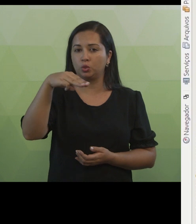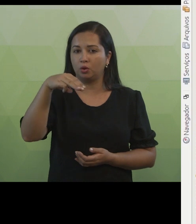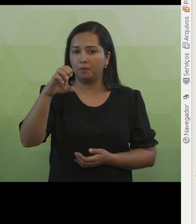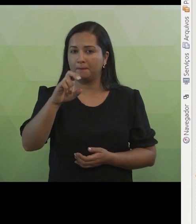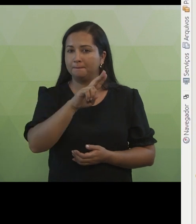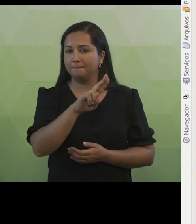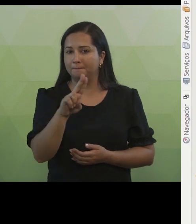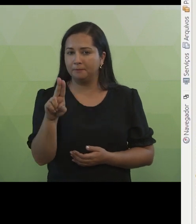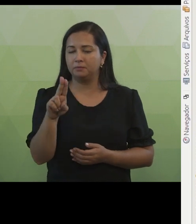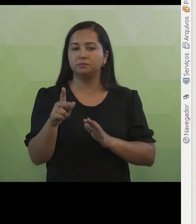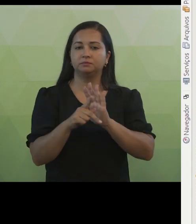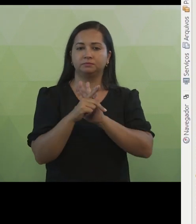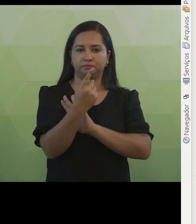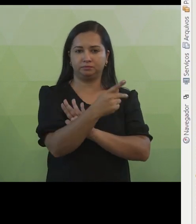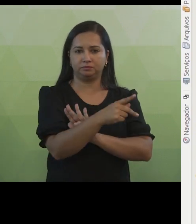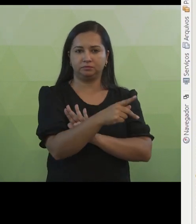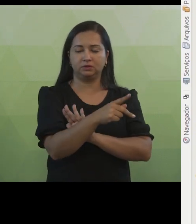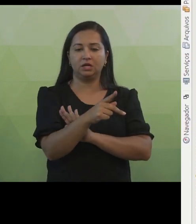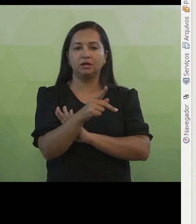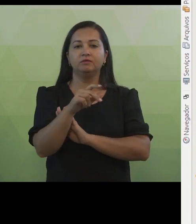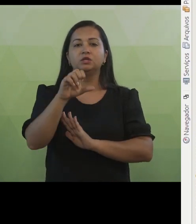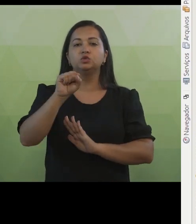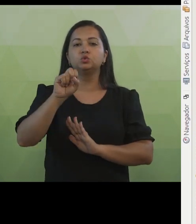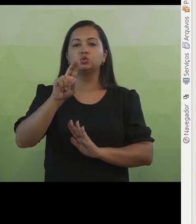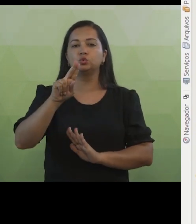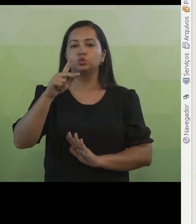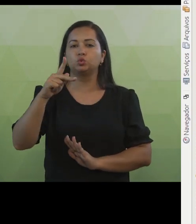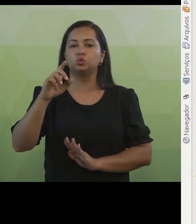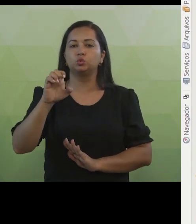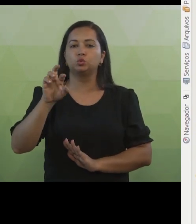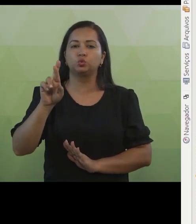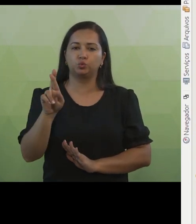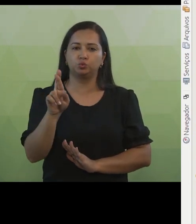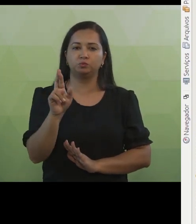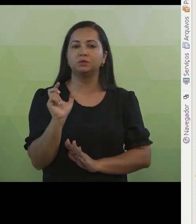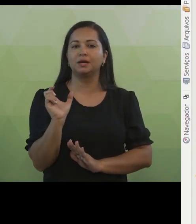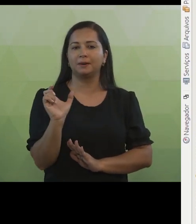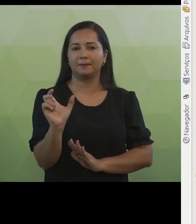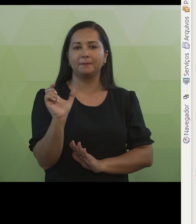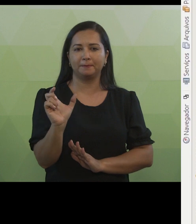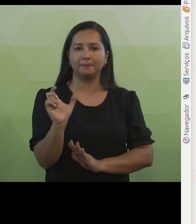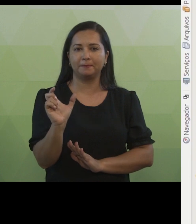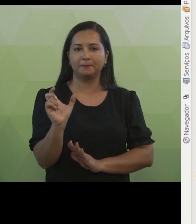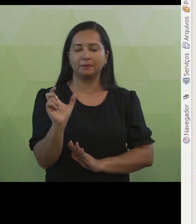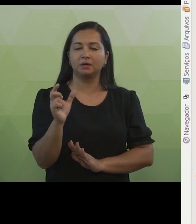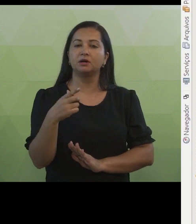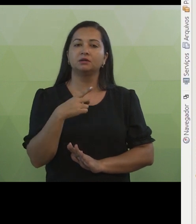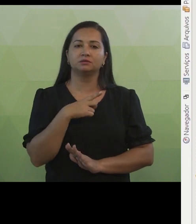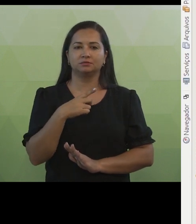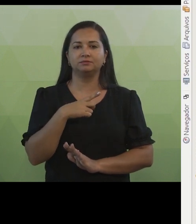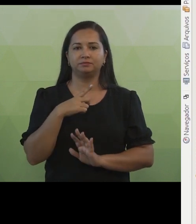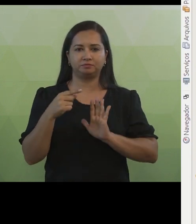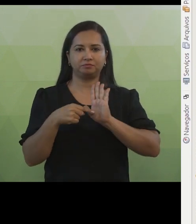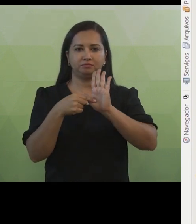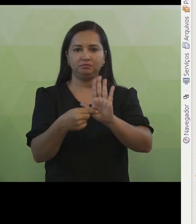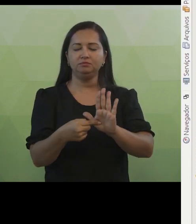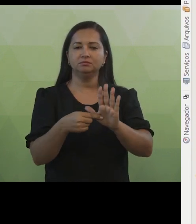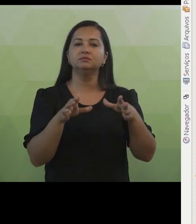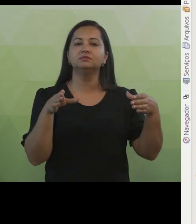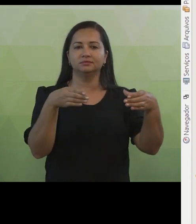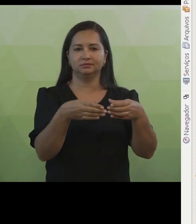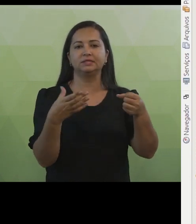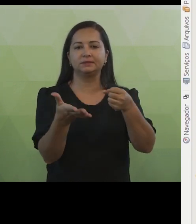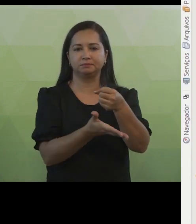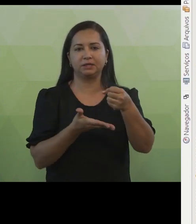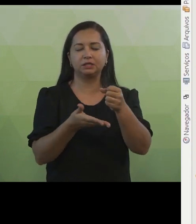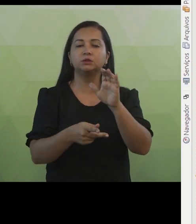retornar super, é uma palavra-chave que referencia a minha classe base, no